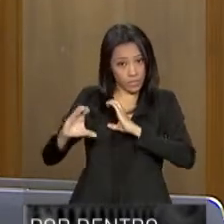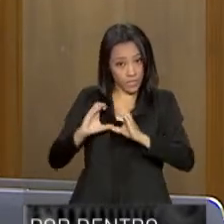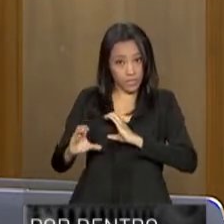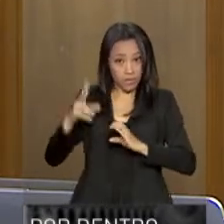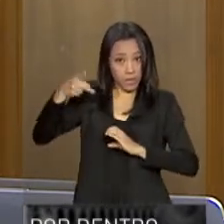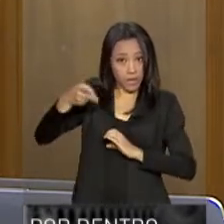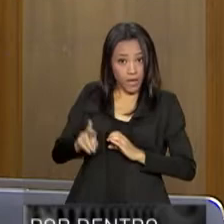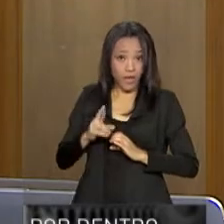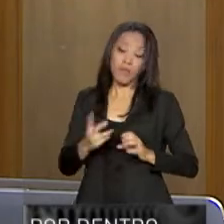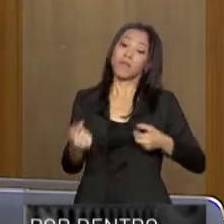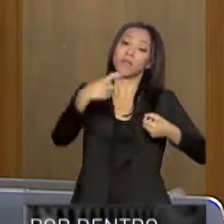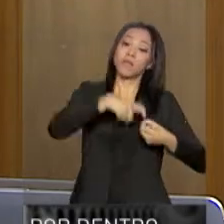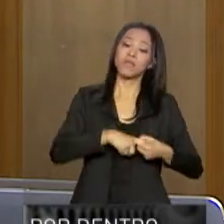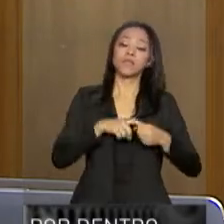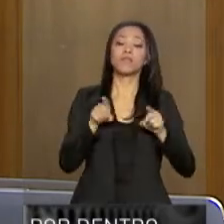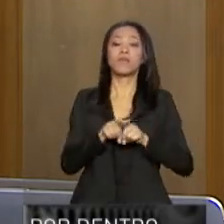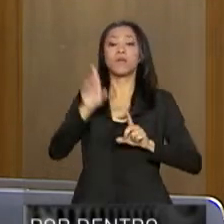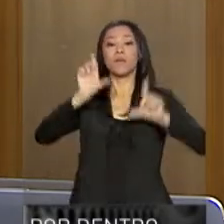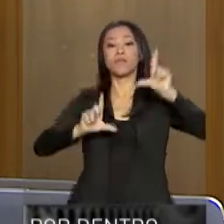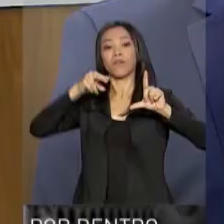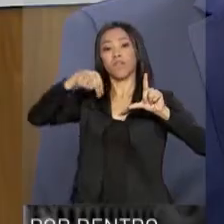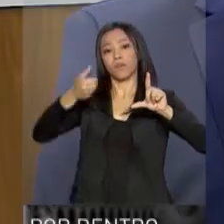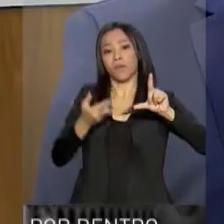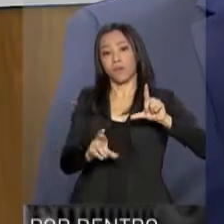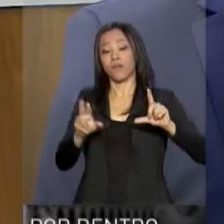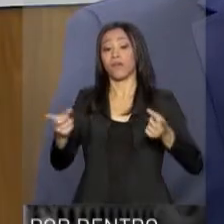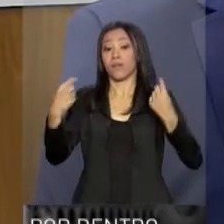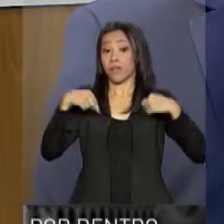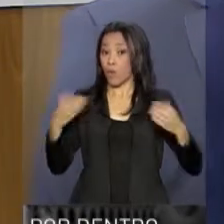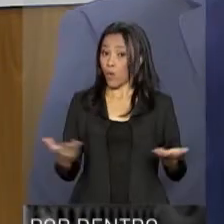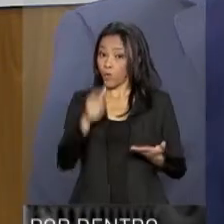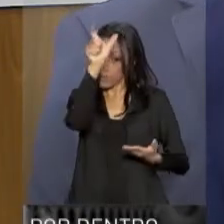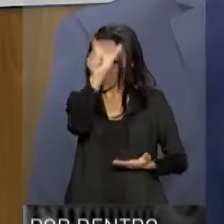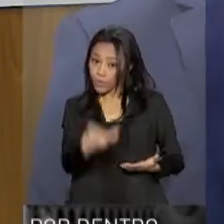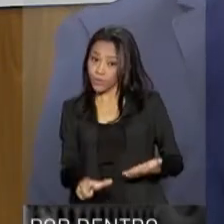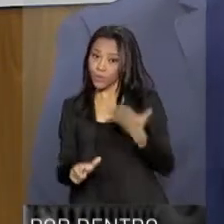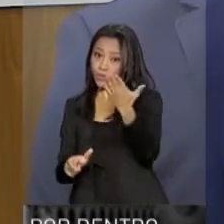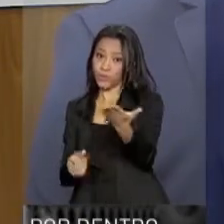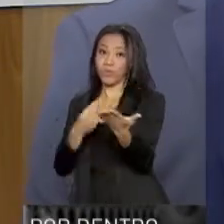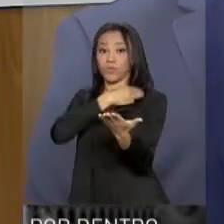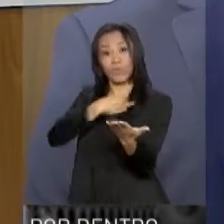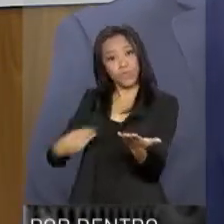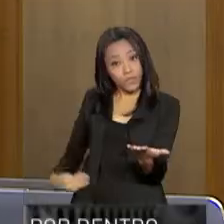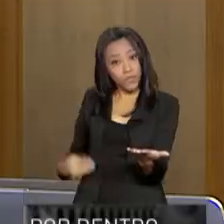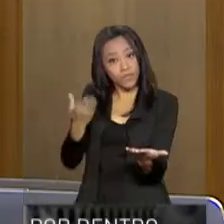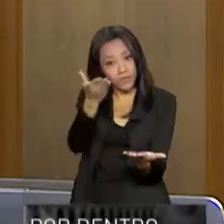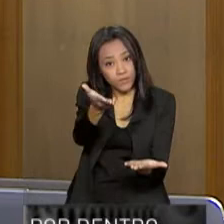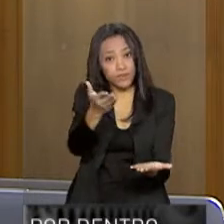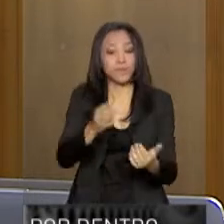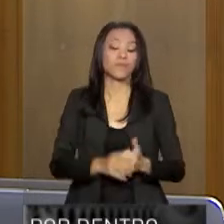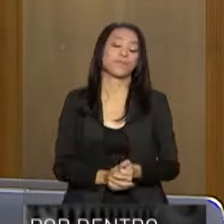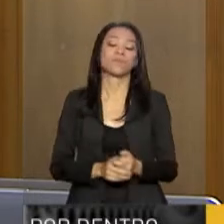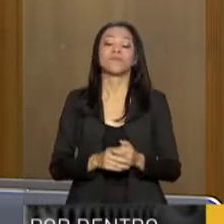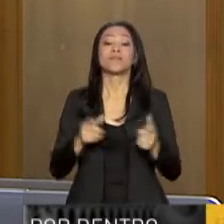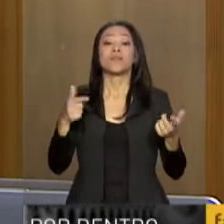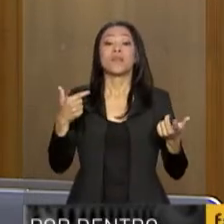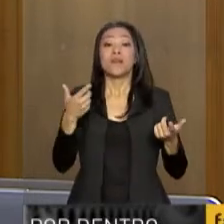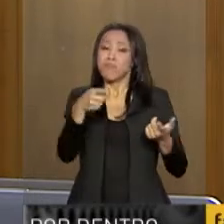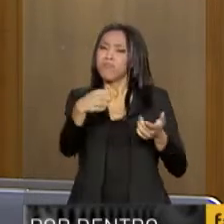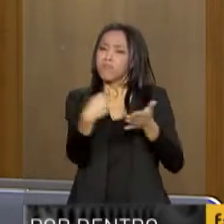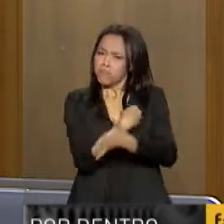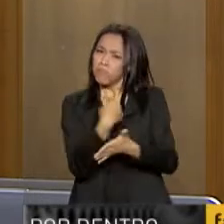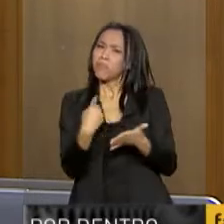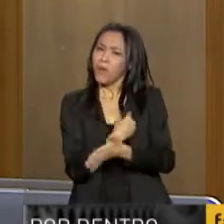nbr e hoje temos a presença do ministro da transparência e controladoria geral da união wagner rosário participa com a gente envie sua pergunta